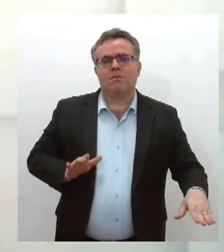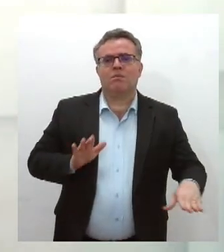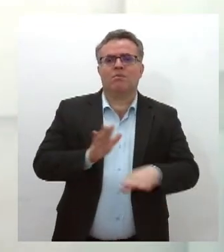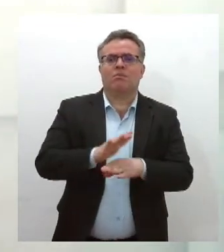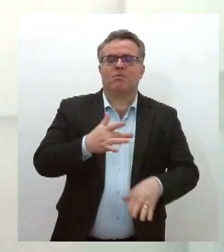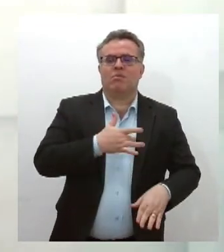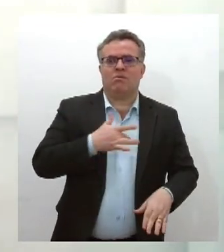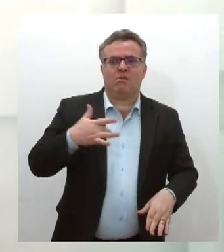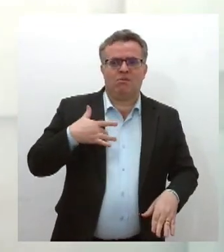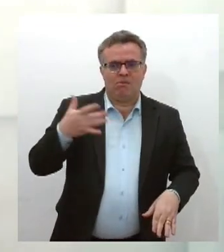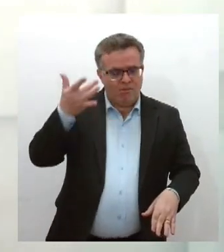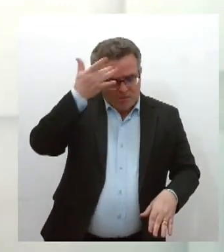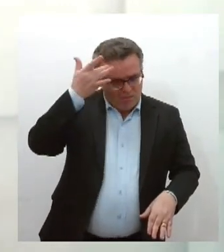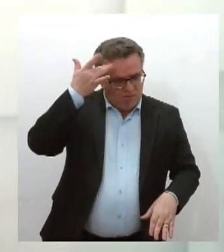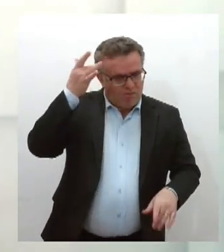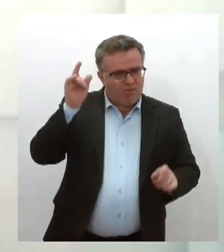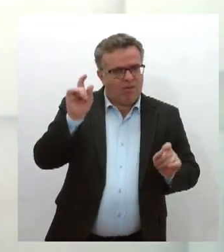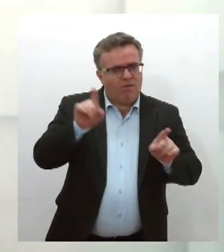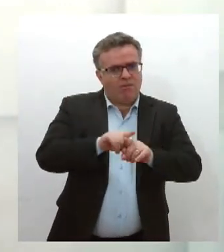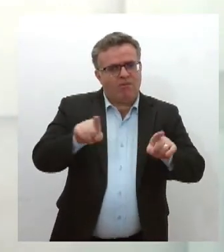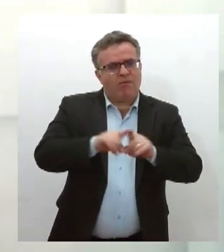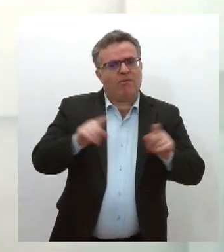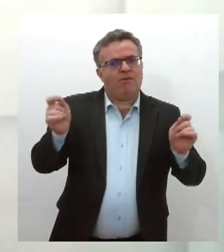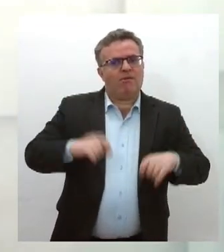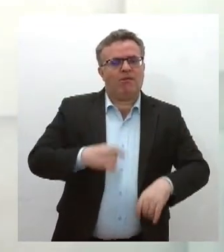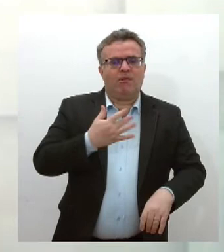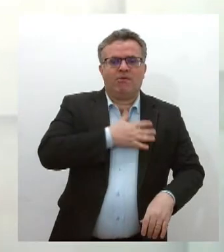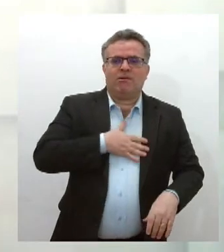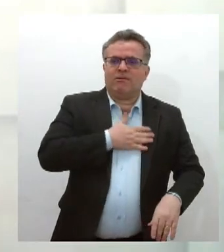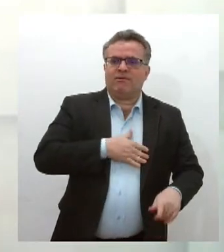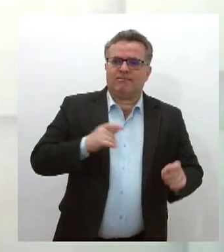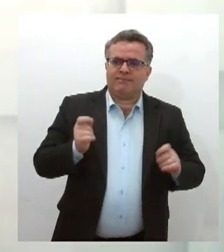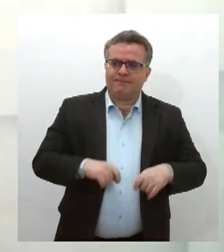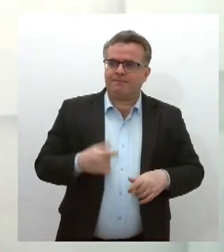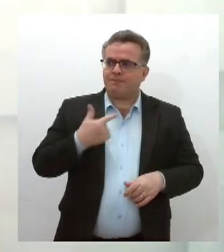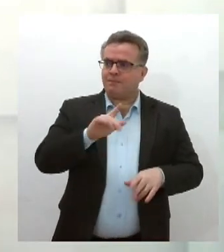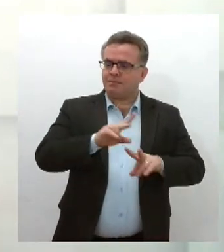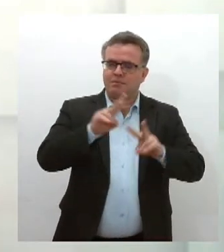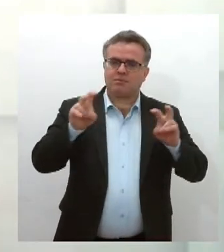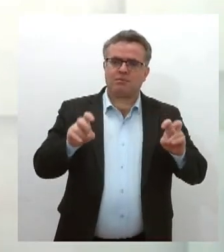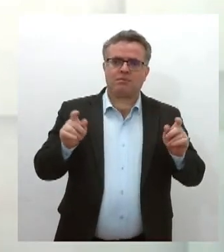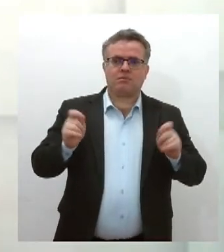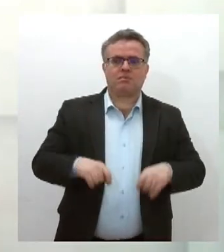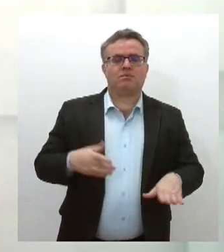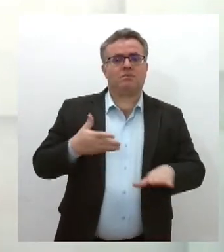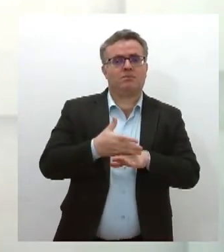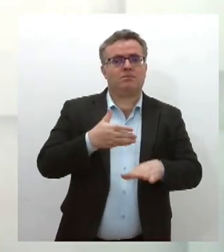que é sempre muito prazeroso, Denise. Para esses e outros assuntos, acesse o nosso site, o